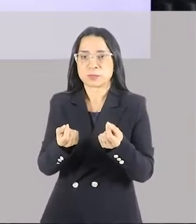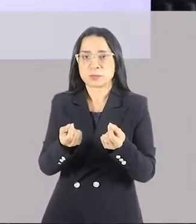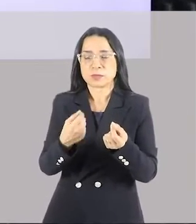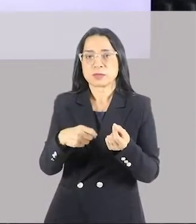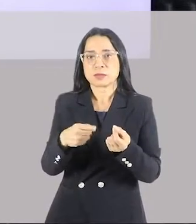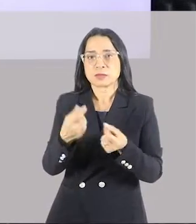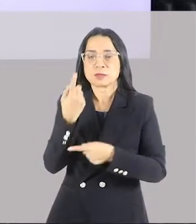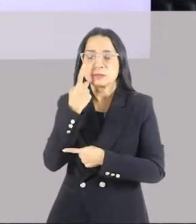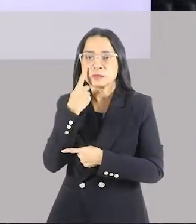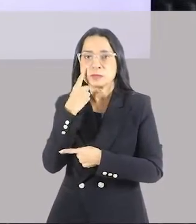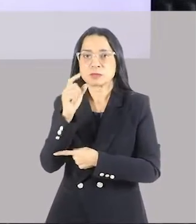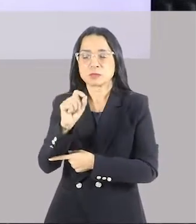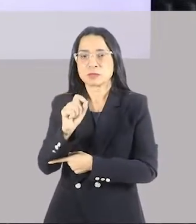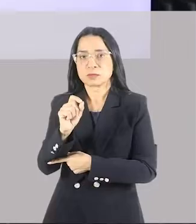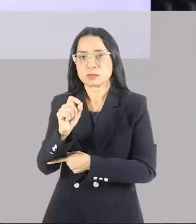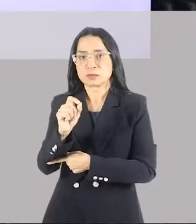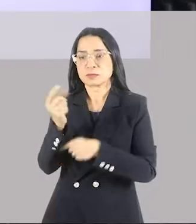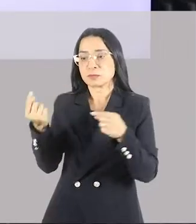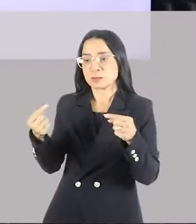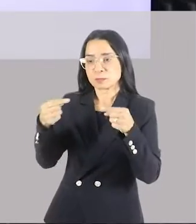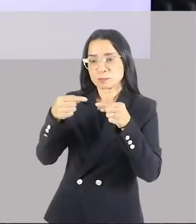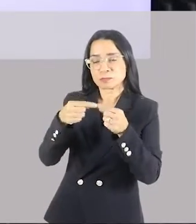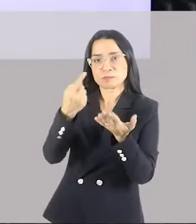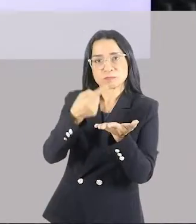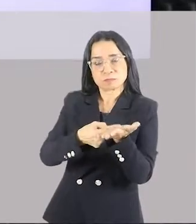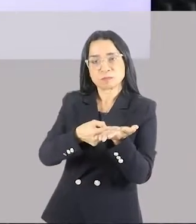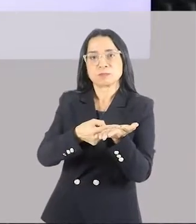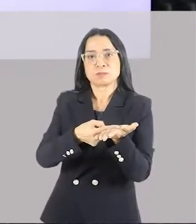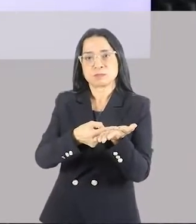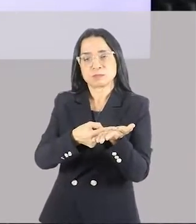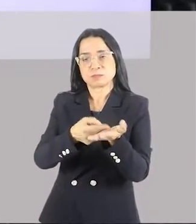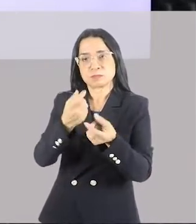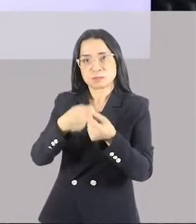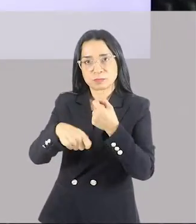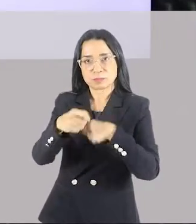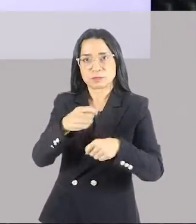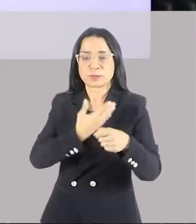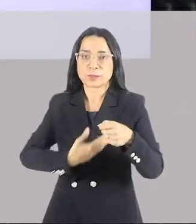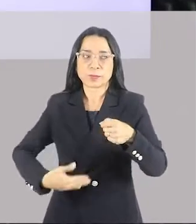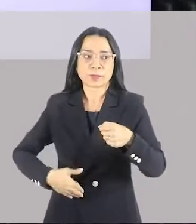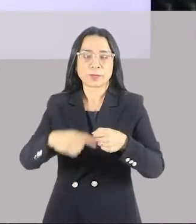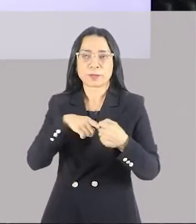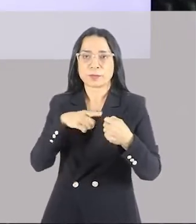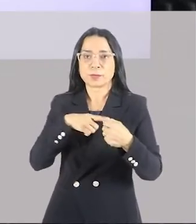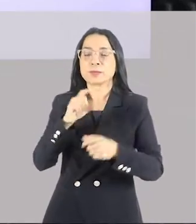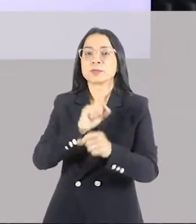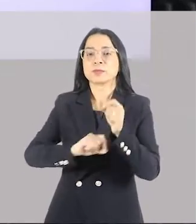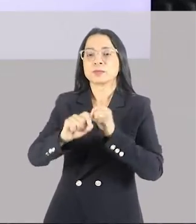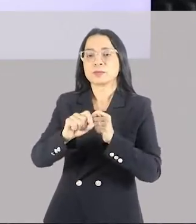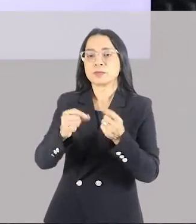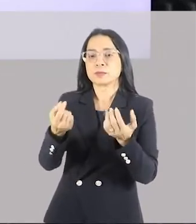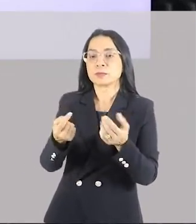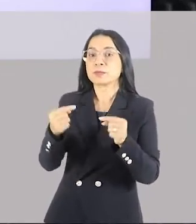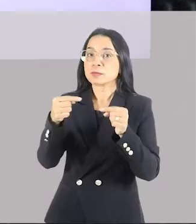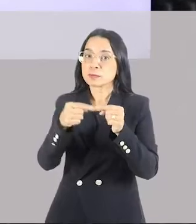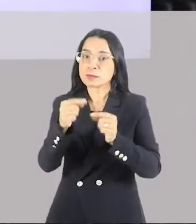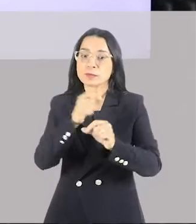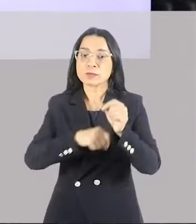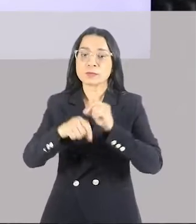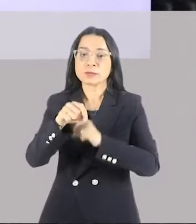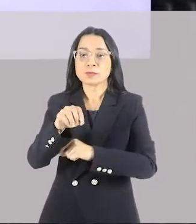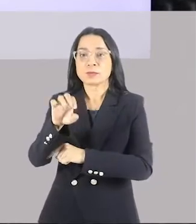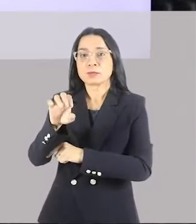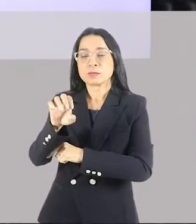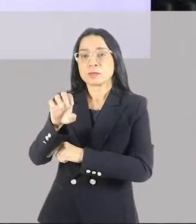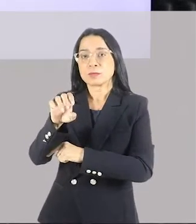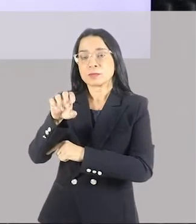você presume que tem a concordância da administração pública e que tem a concordância do